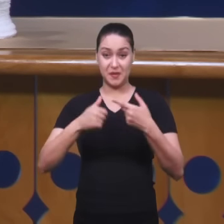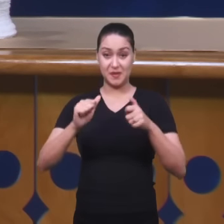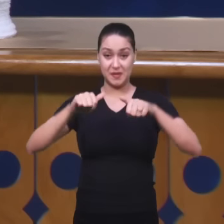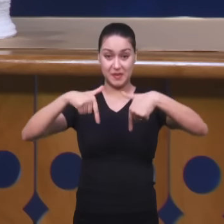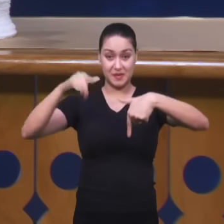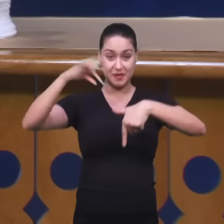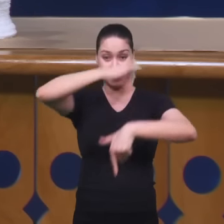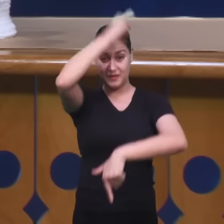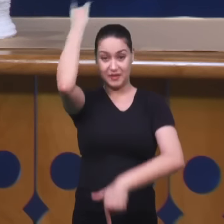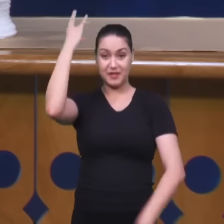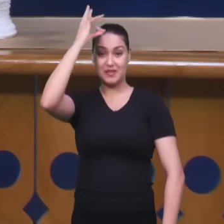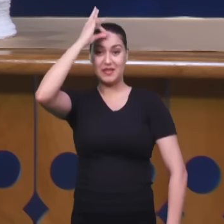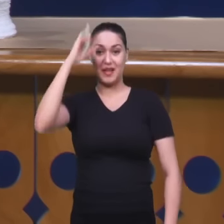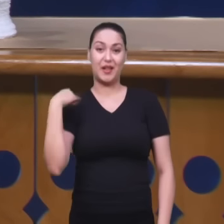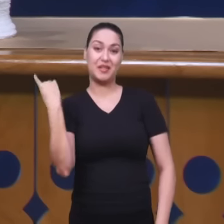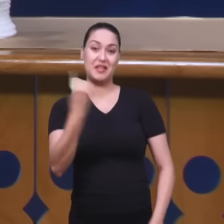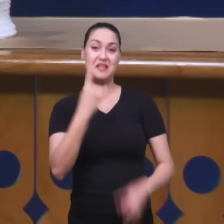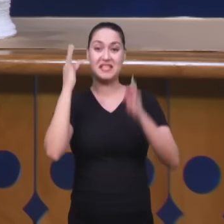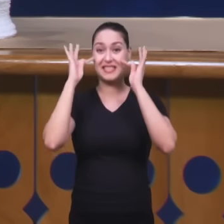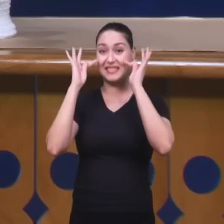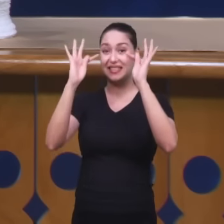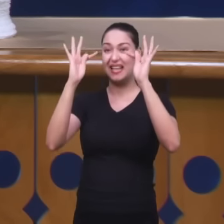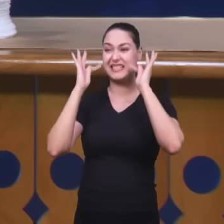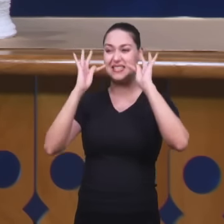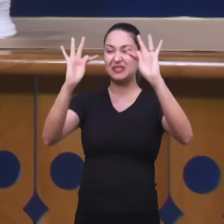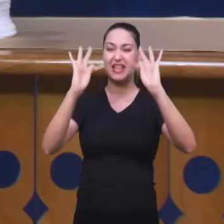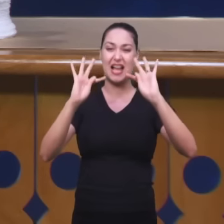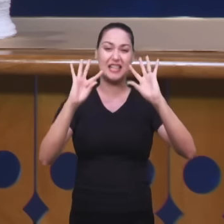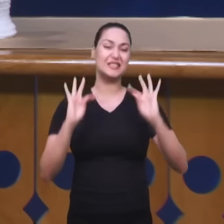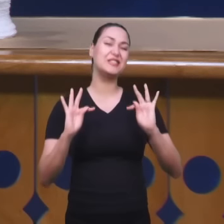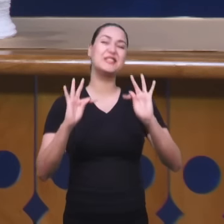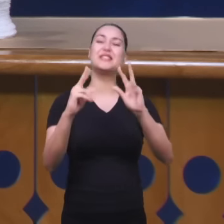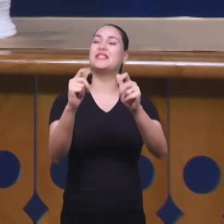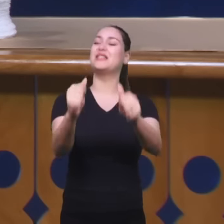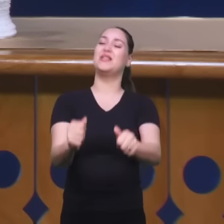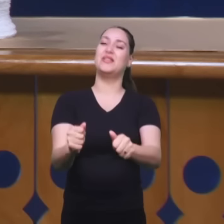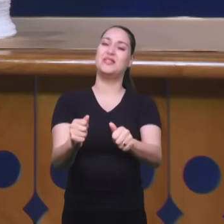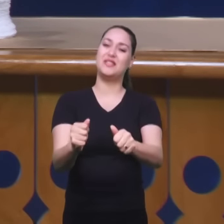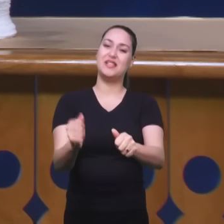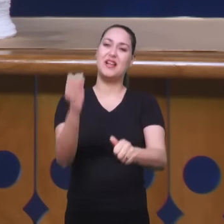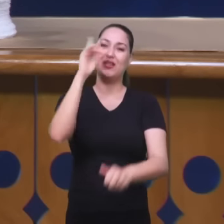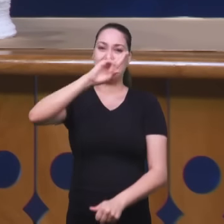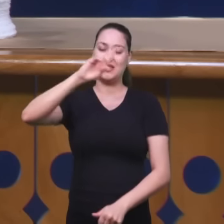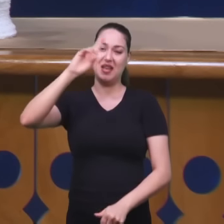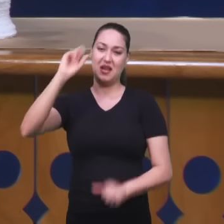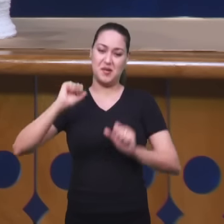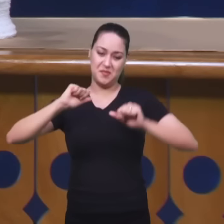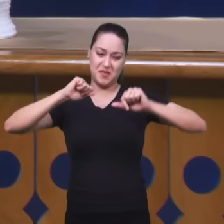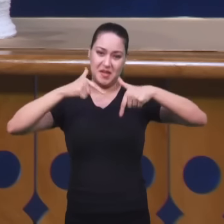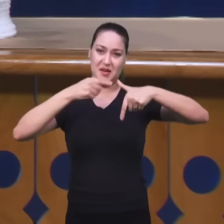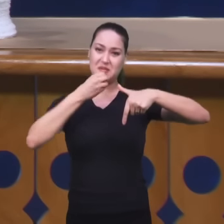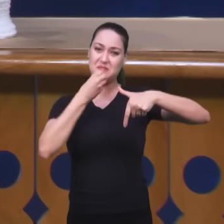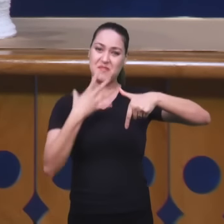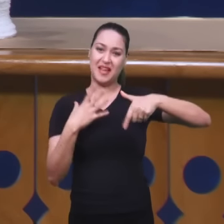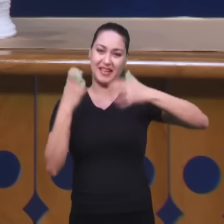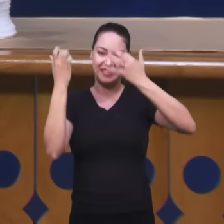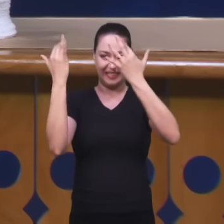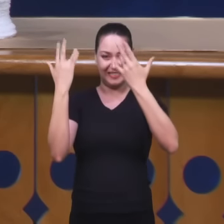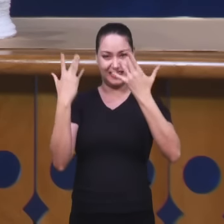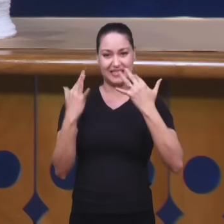Santo Nós poderemos Testemunhar Para todos Que nos conhecem O Senhor Nos fez bem Meus